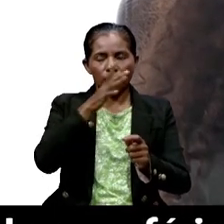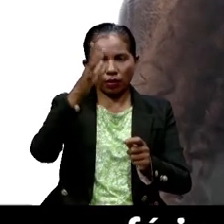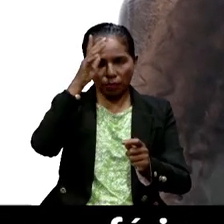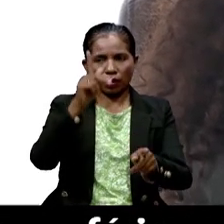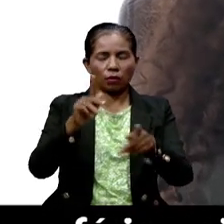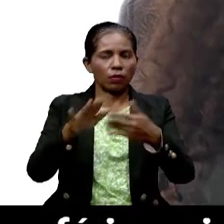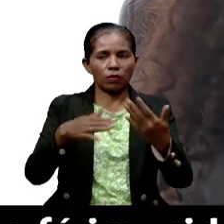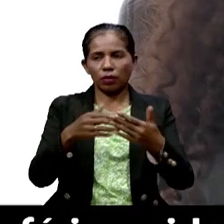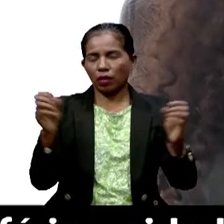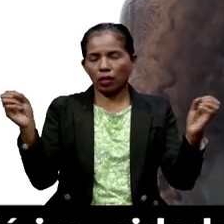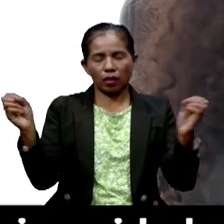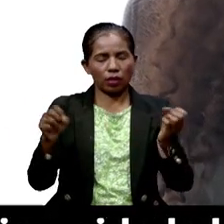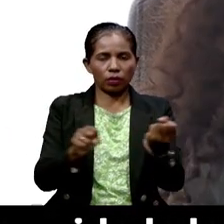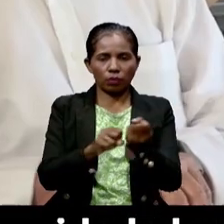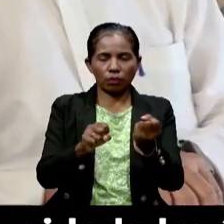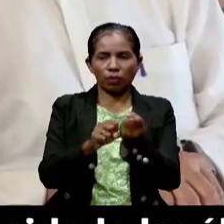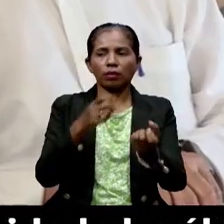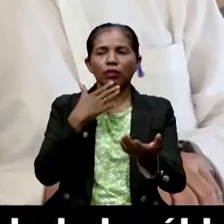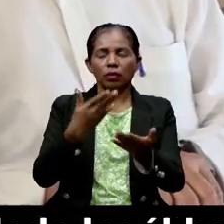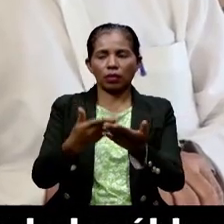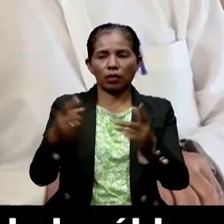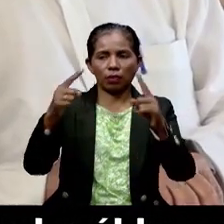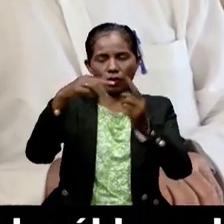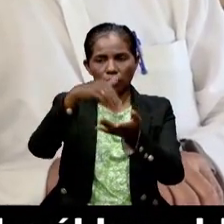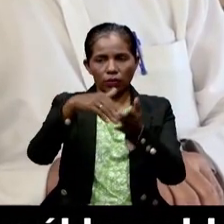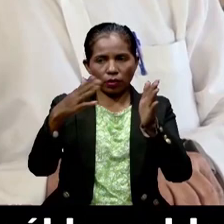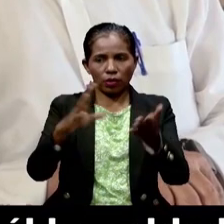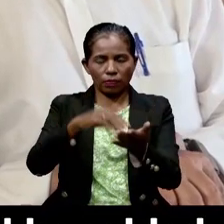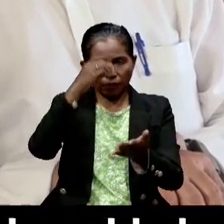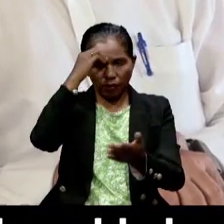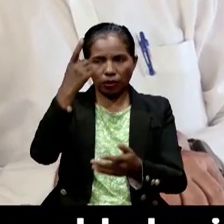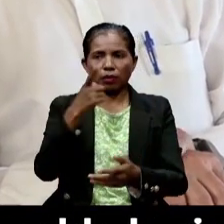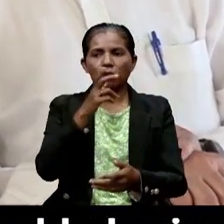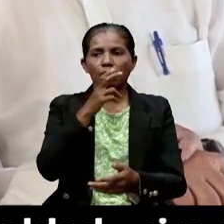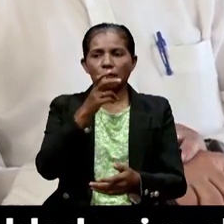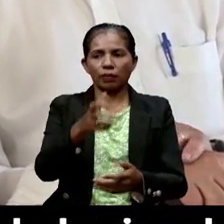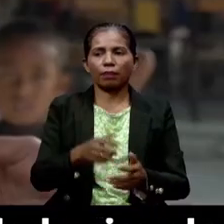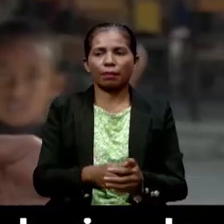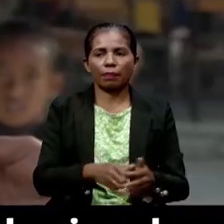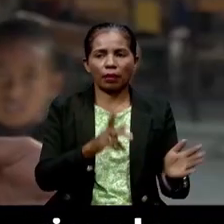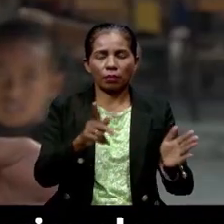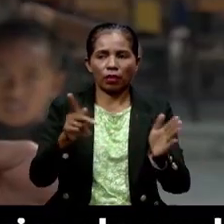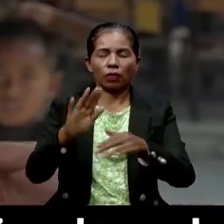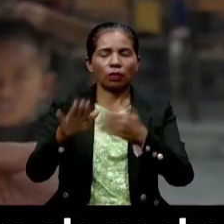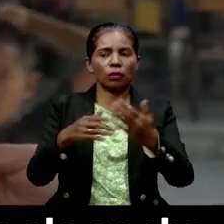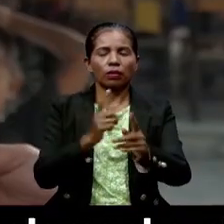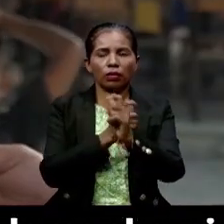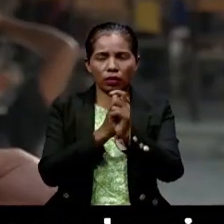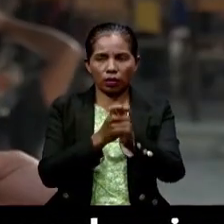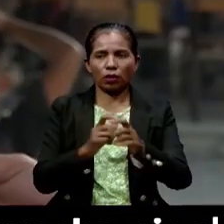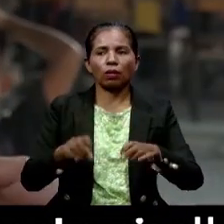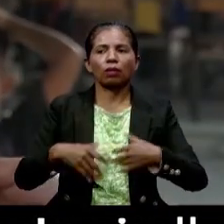racismos, ladum e a contribuição dia para estudante Cira a tu aprender língua portuguesa. Plano é roto rol língua tetum. Então,